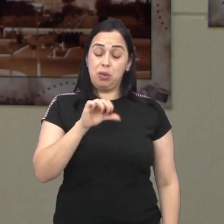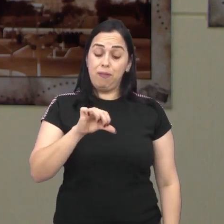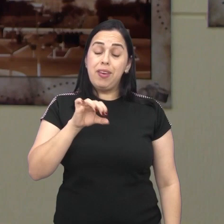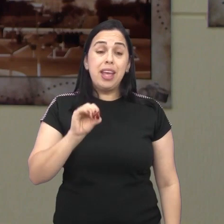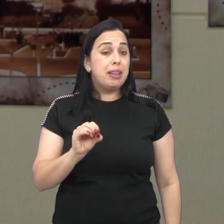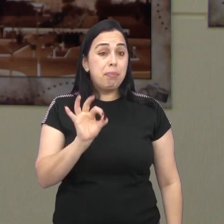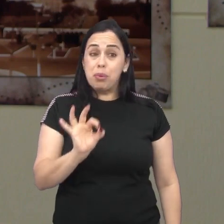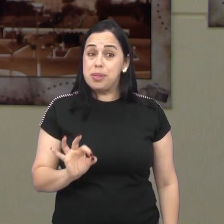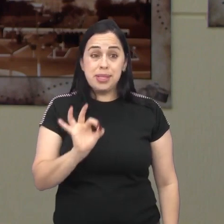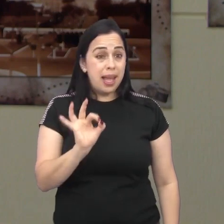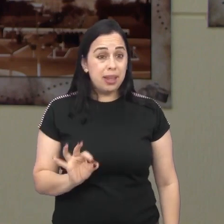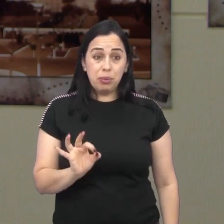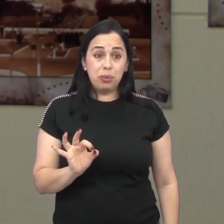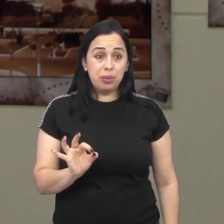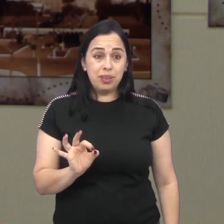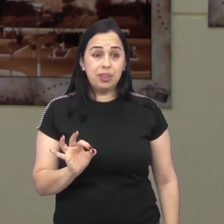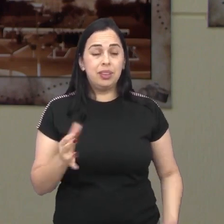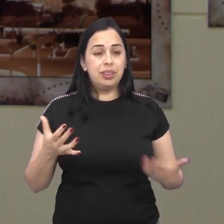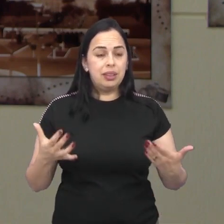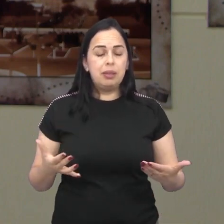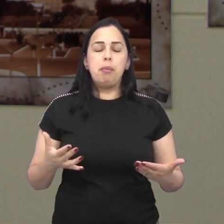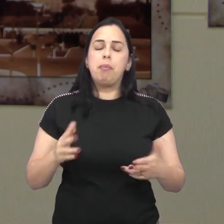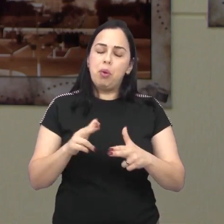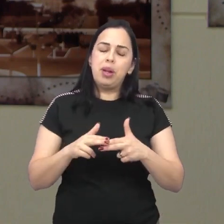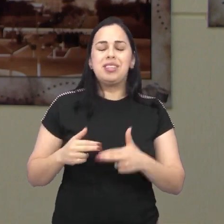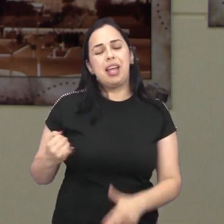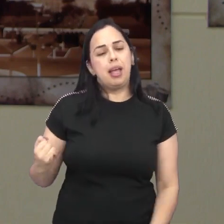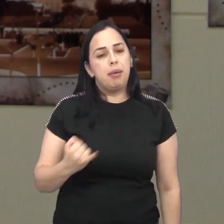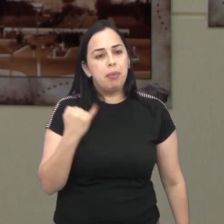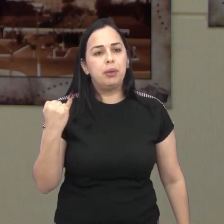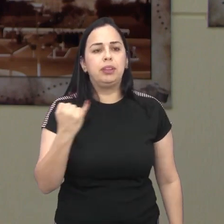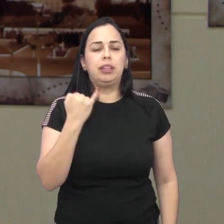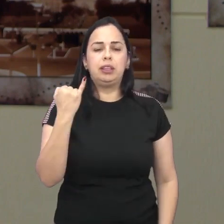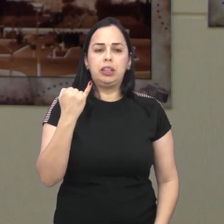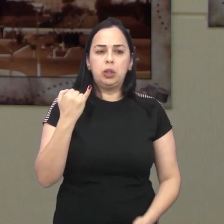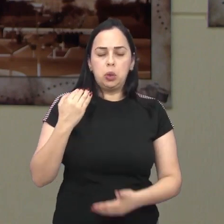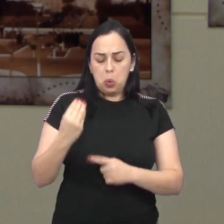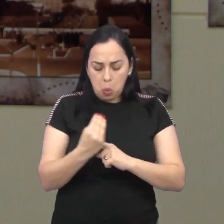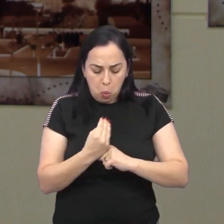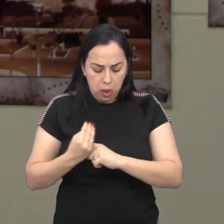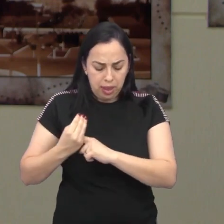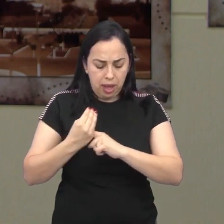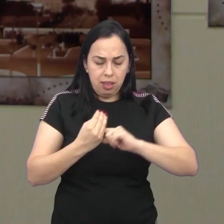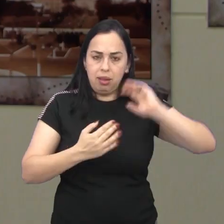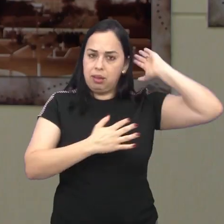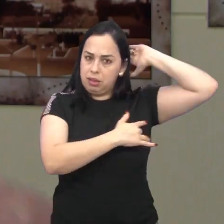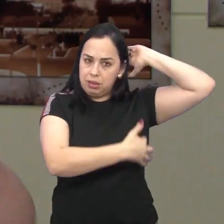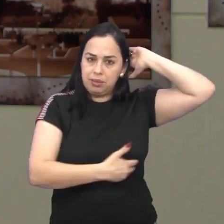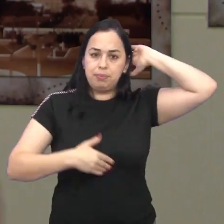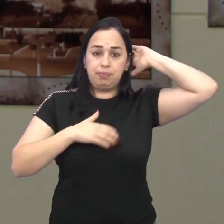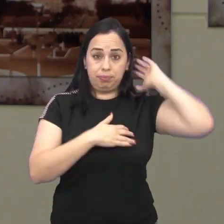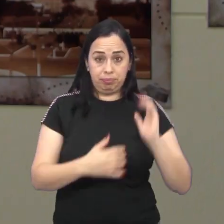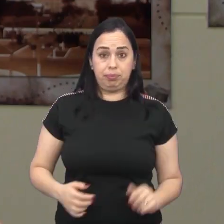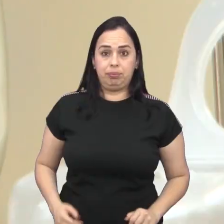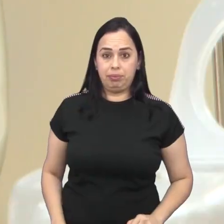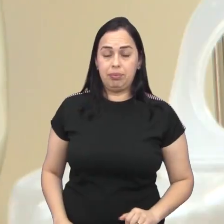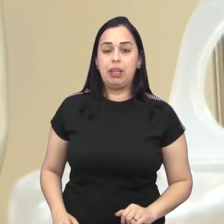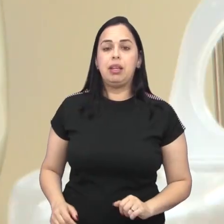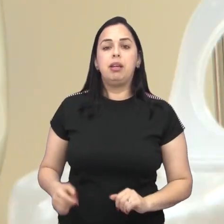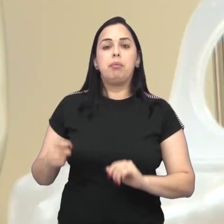A cura é de 90% do câncer de mama, então é fundamental o cuidado, né? O